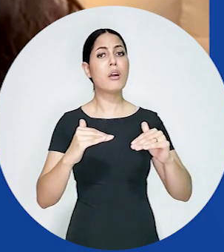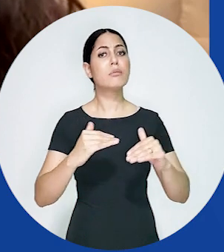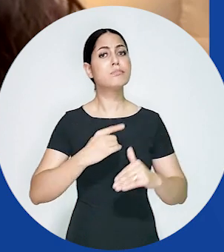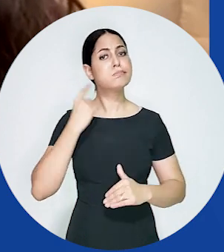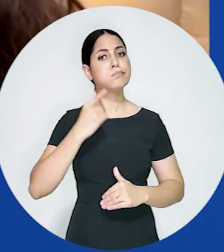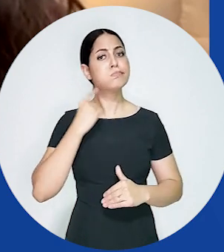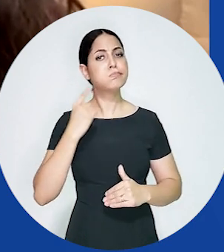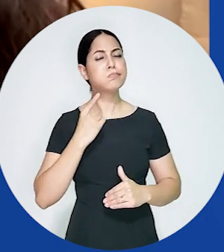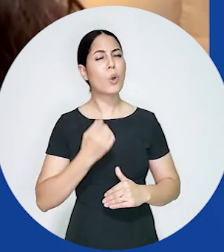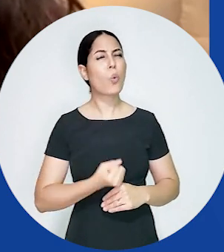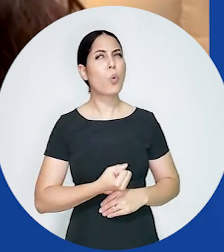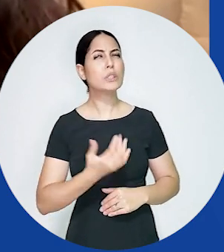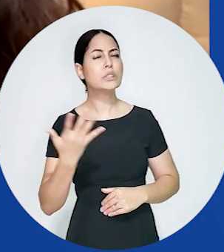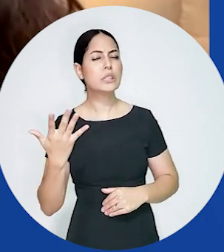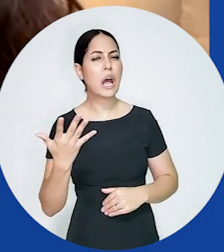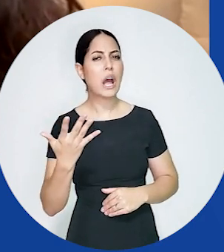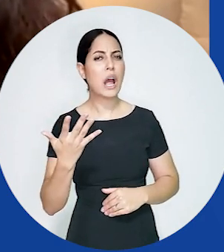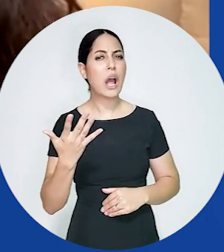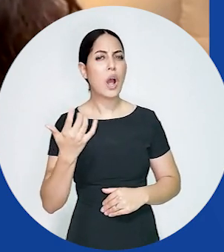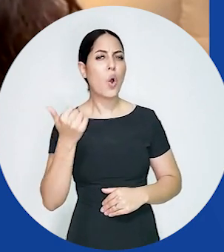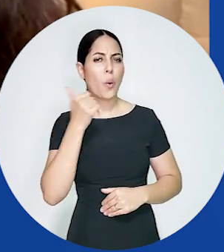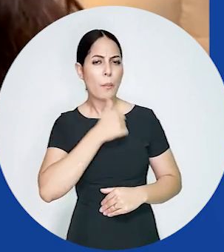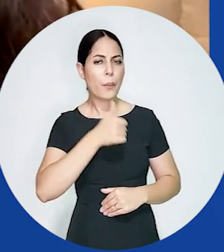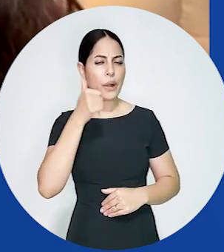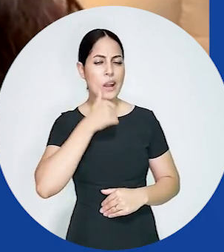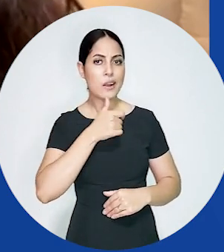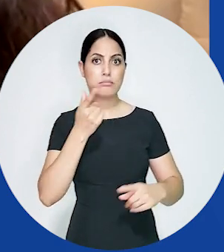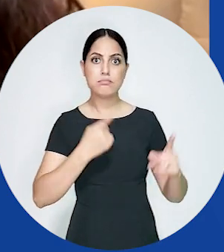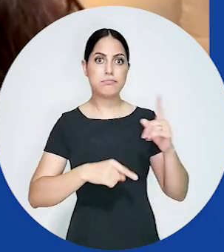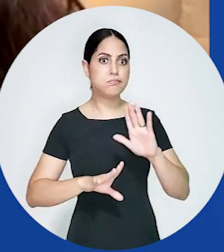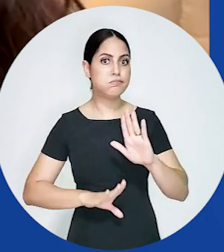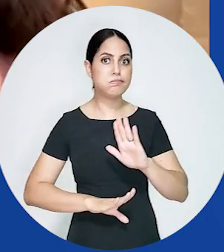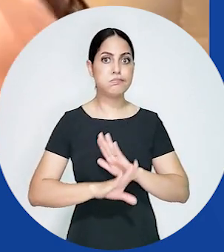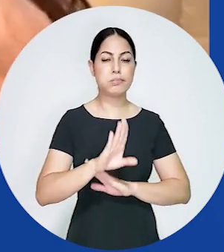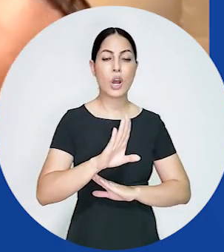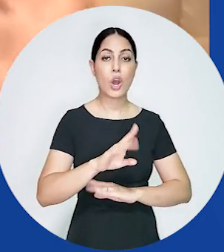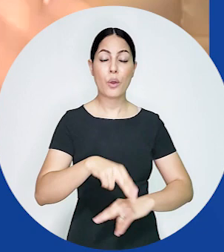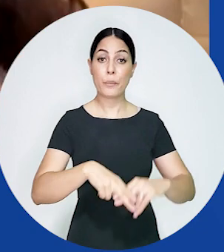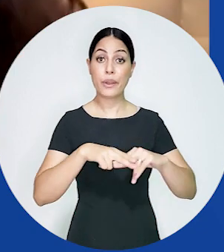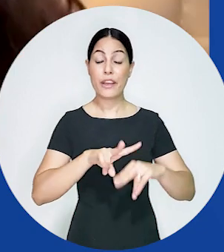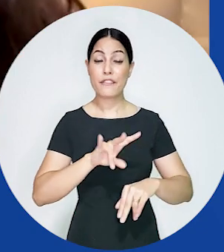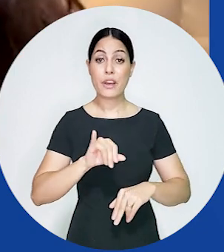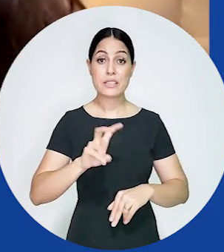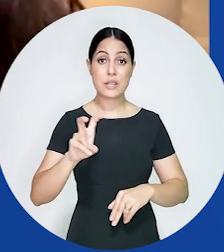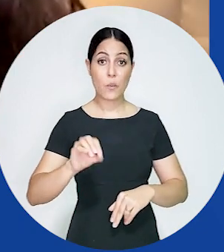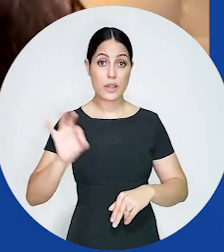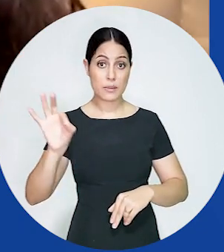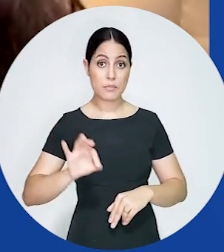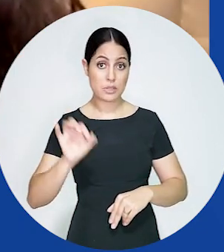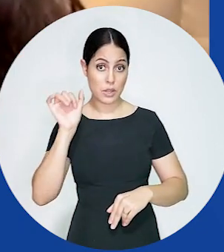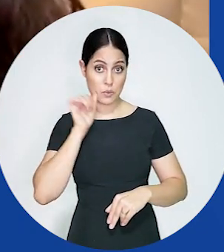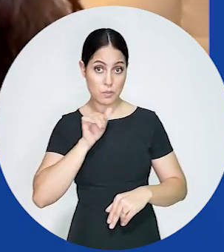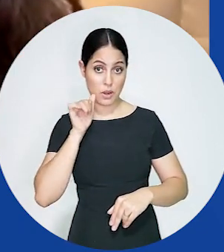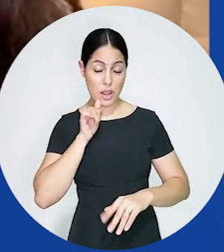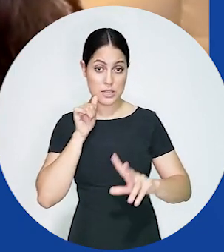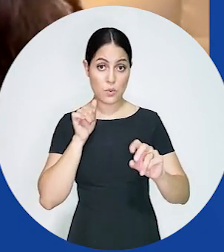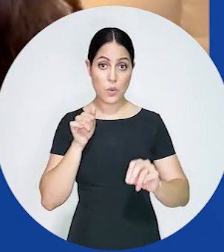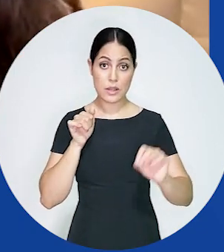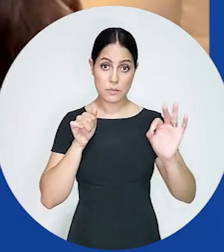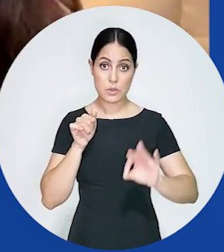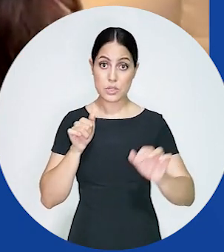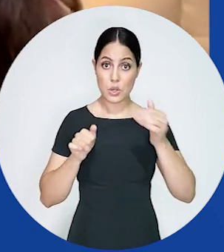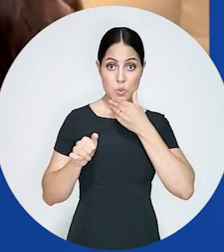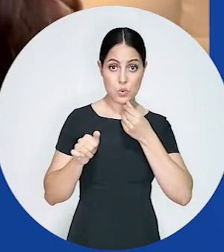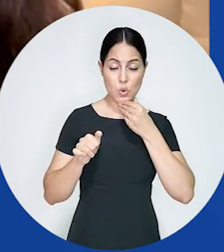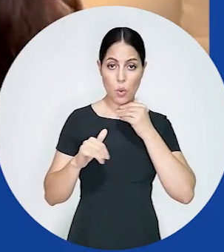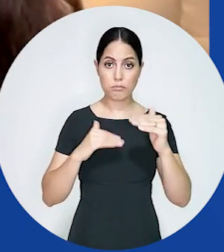paridade que há na advocacia. Hoje é um número, inclusive as mulheres ultrapassaram o número de homens, e as nossas chapas terão que ter 50% de mulheres